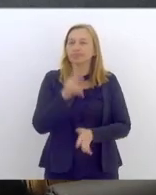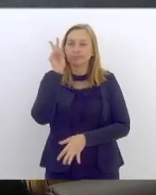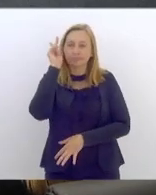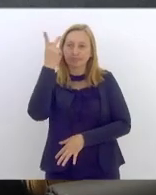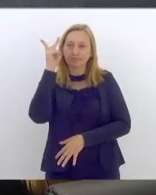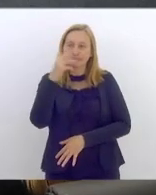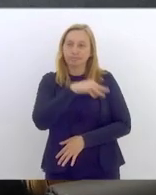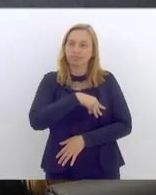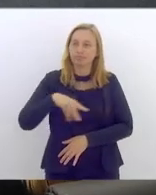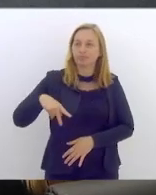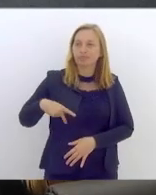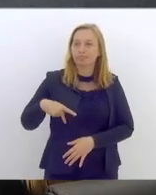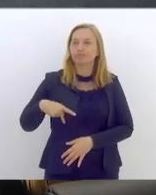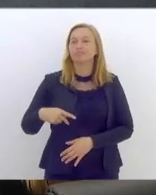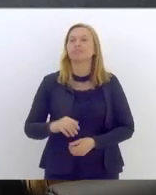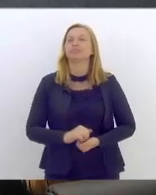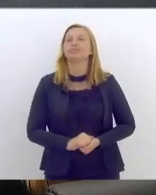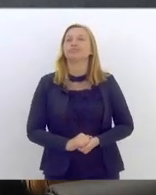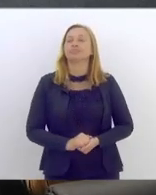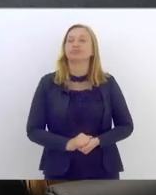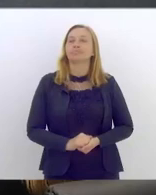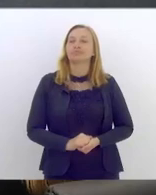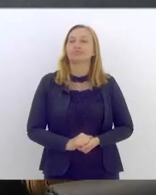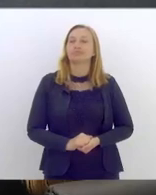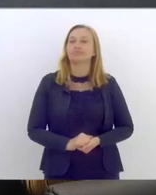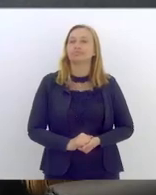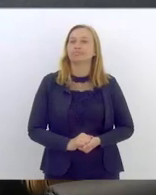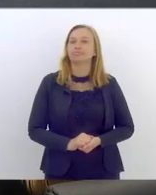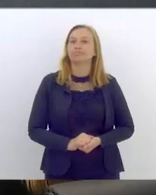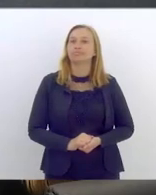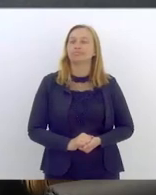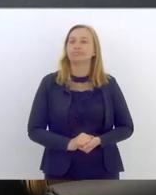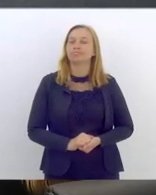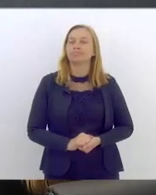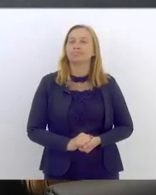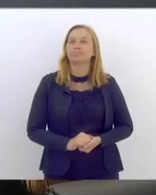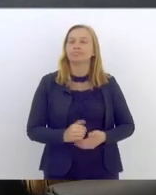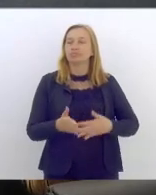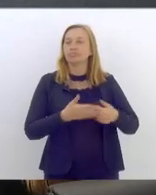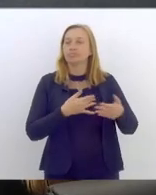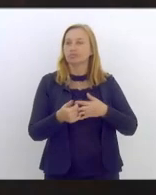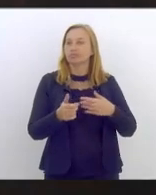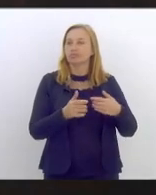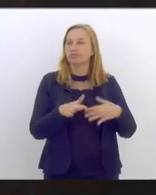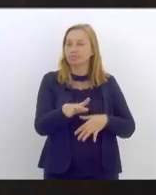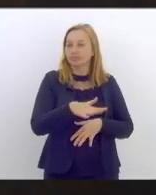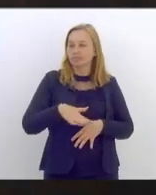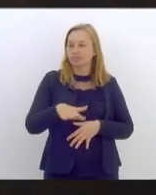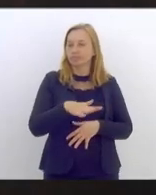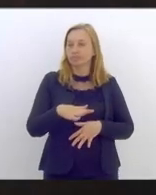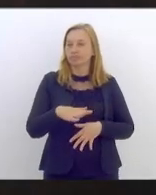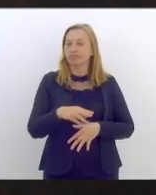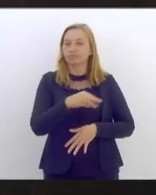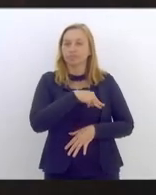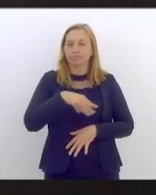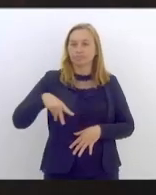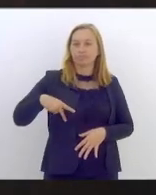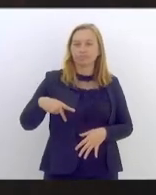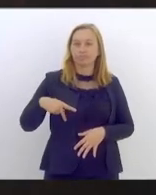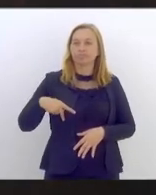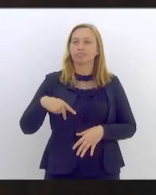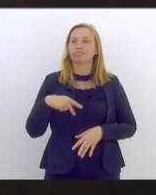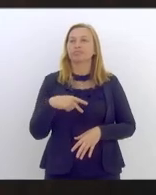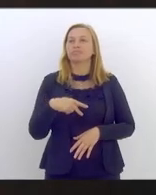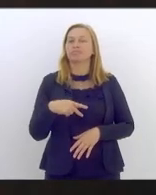sejam no órgão de execução seja na administração seja nos nossos na